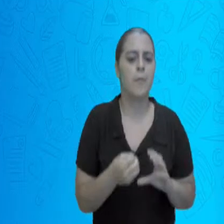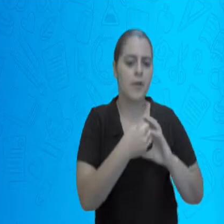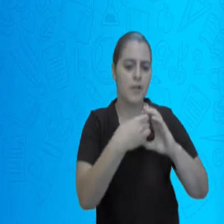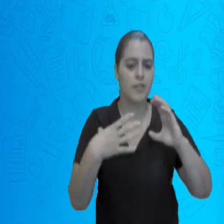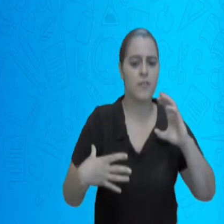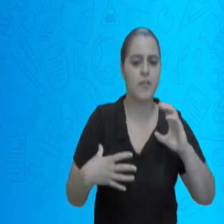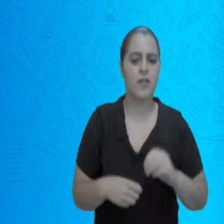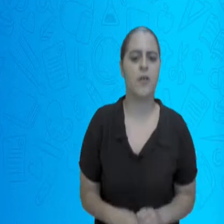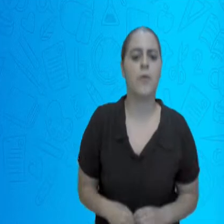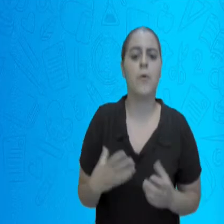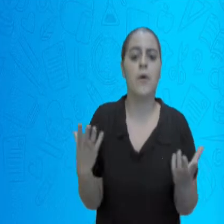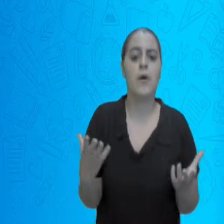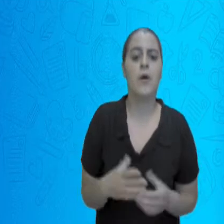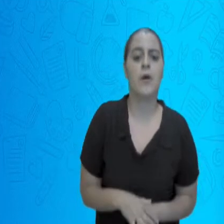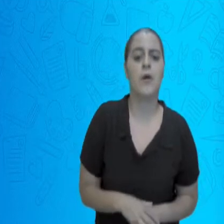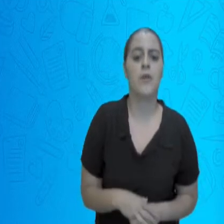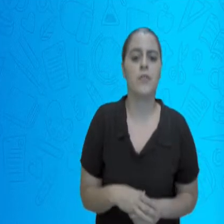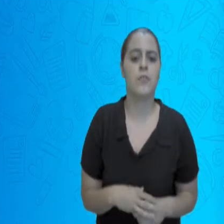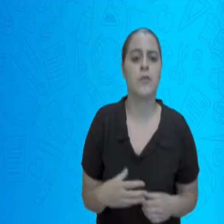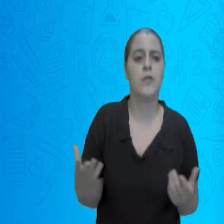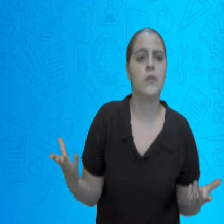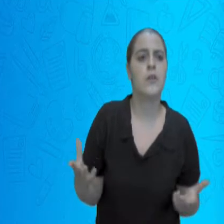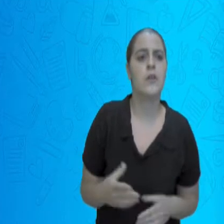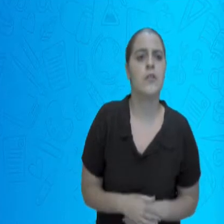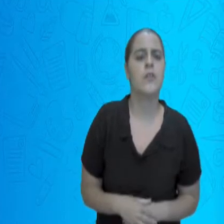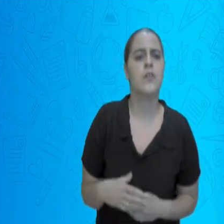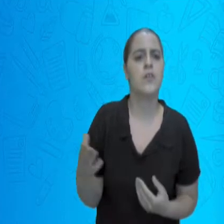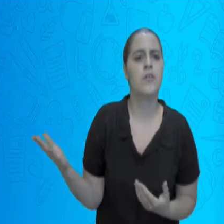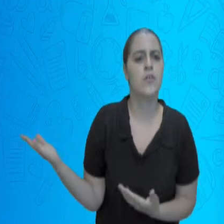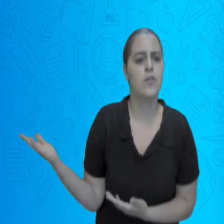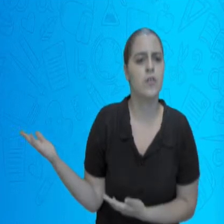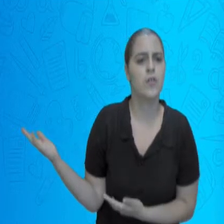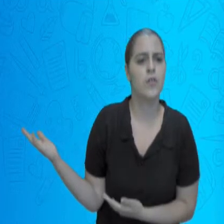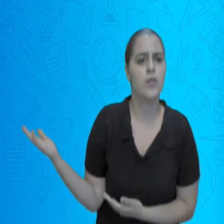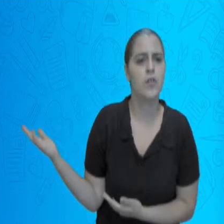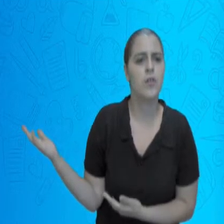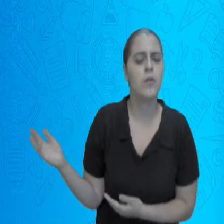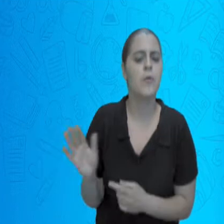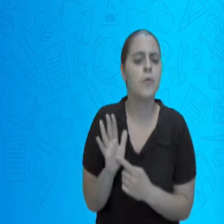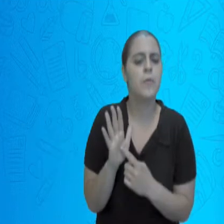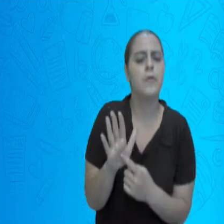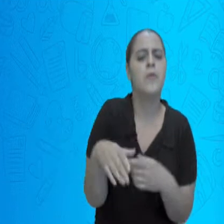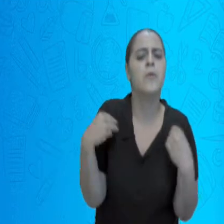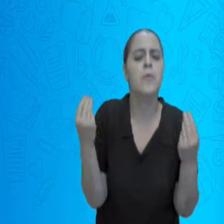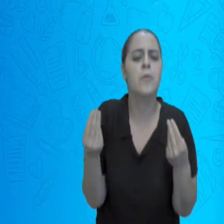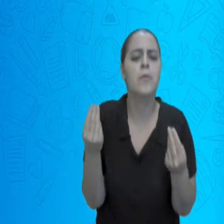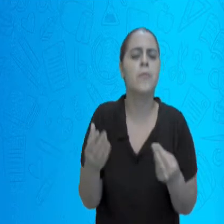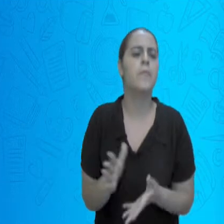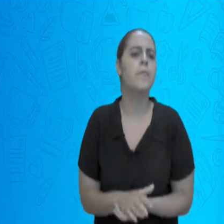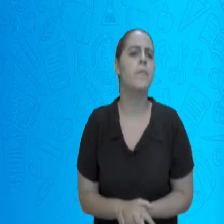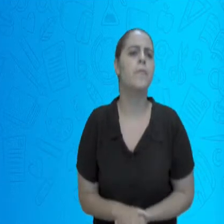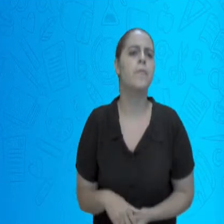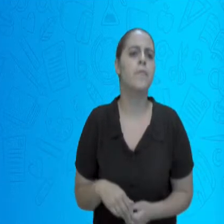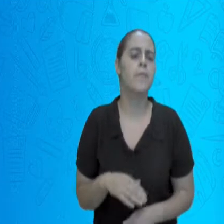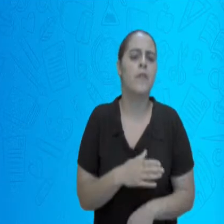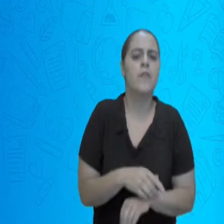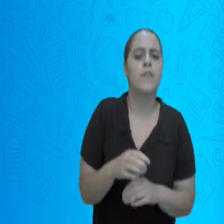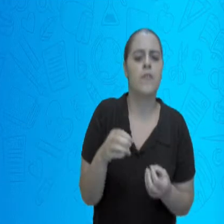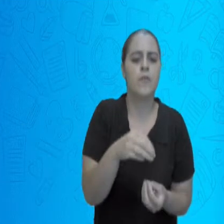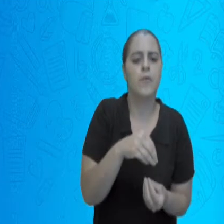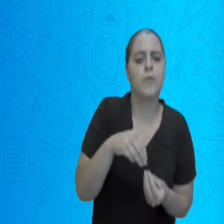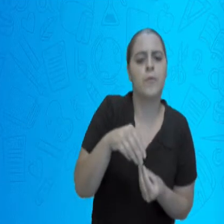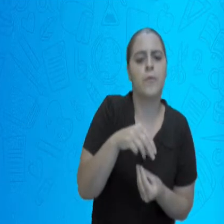classificado e quais as características que levaram estes seres a serem inseridos dentro do reino